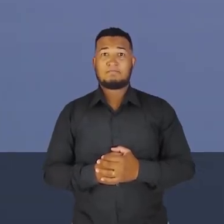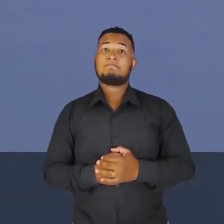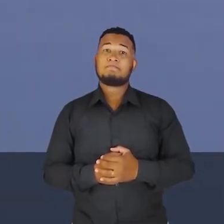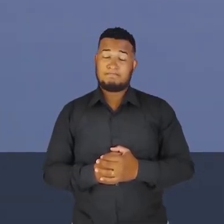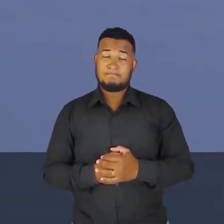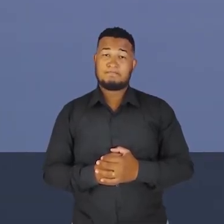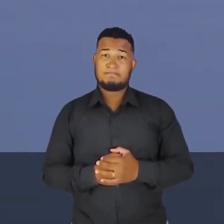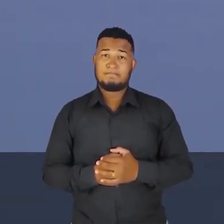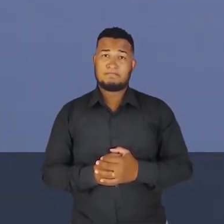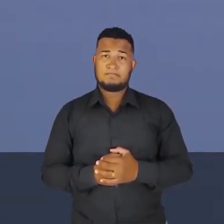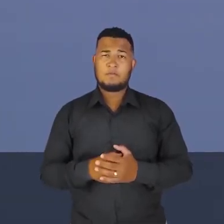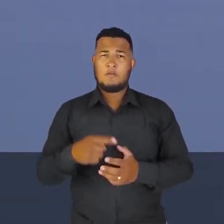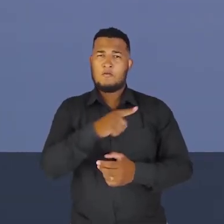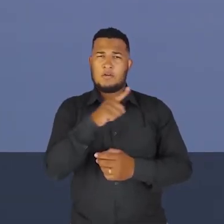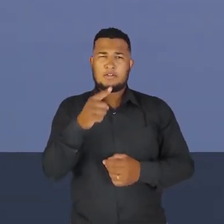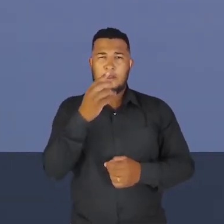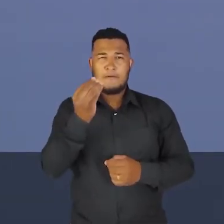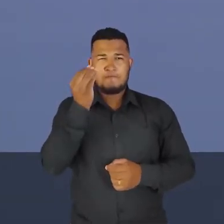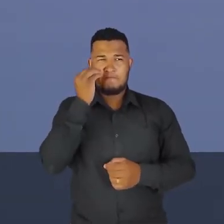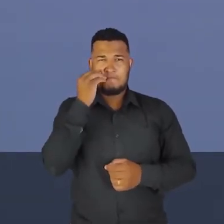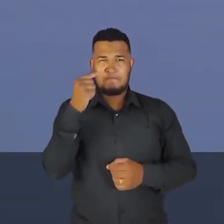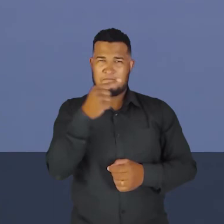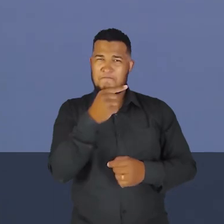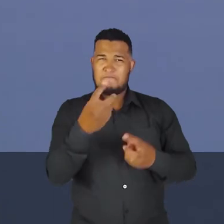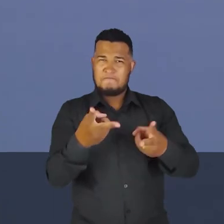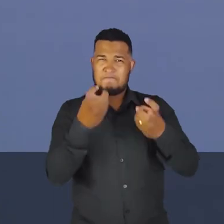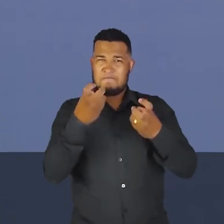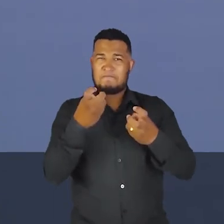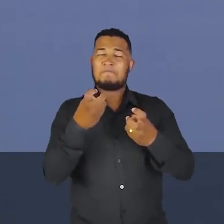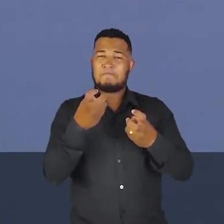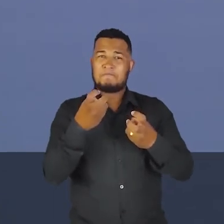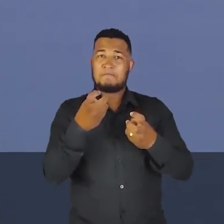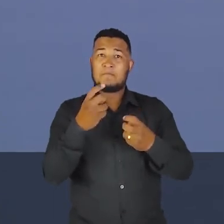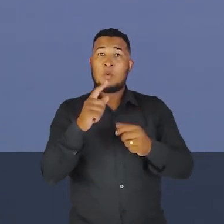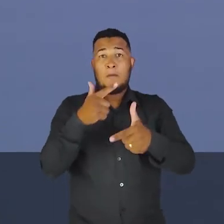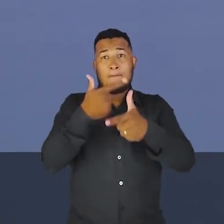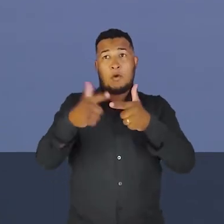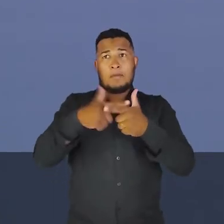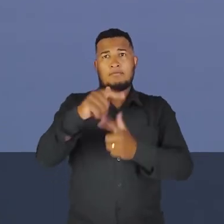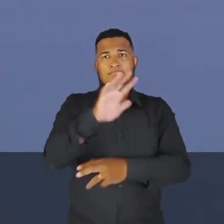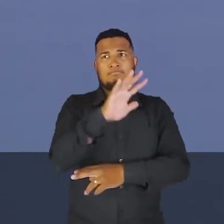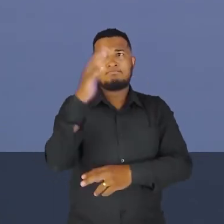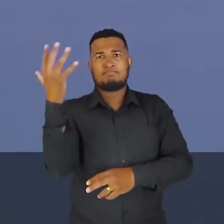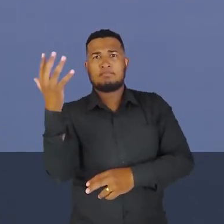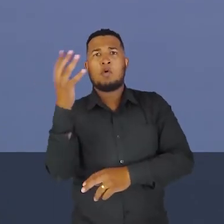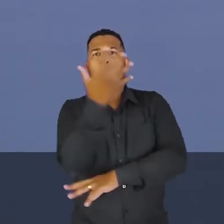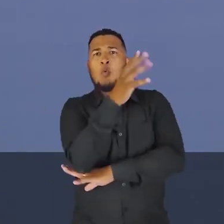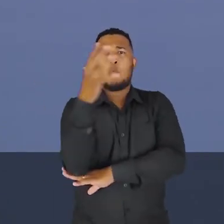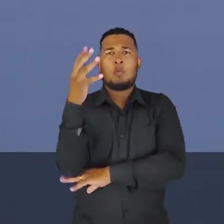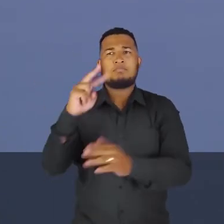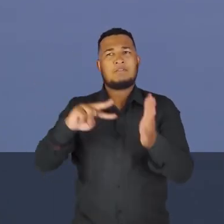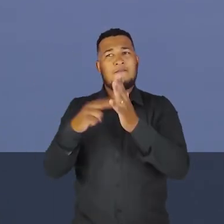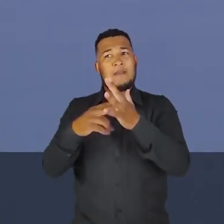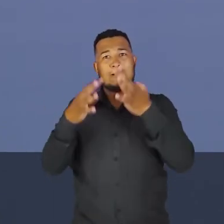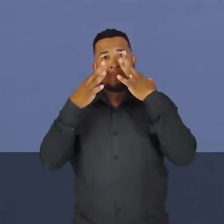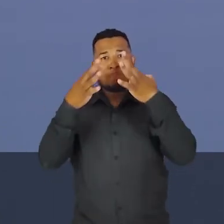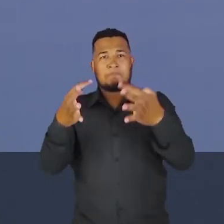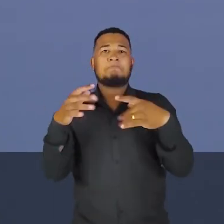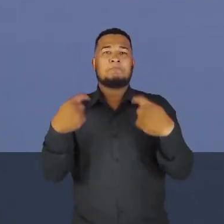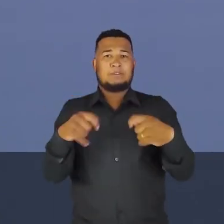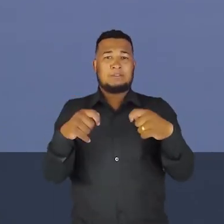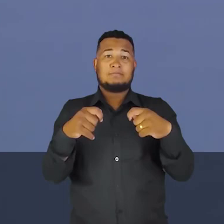Bom, como vocês puderam observar, então, os problemas ambientais eles demandam nossa atenção. E existem,